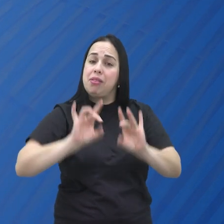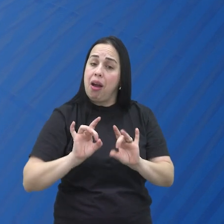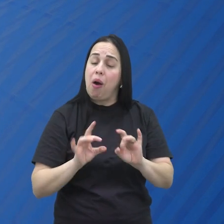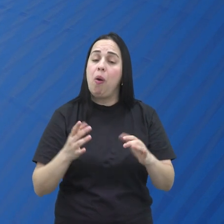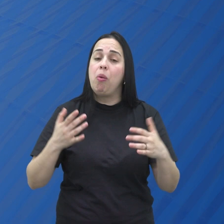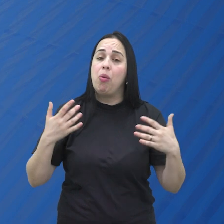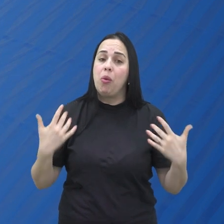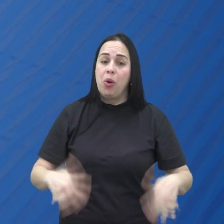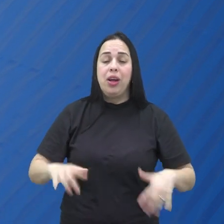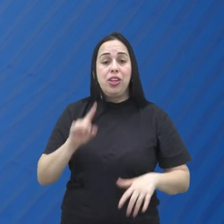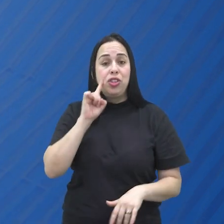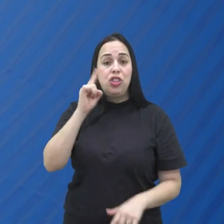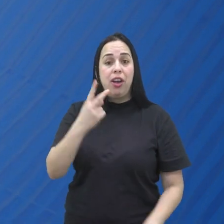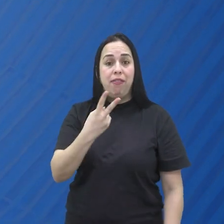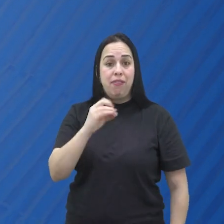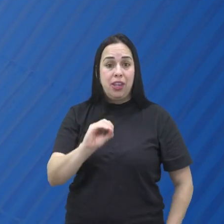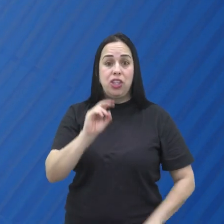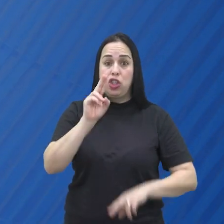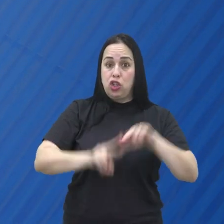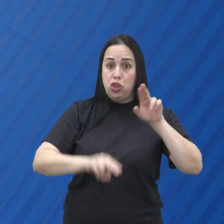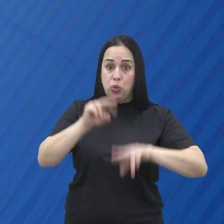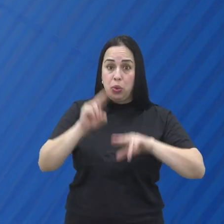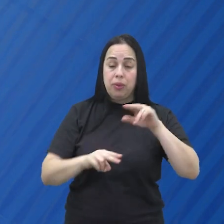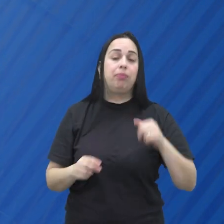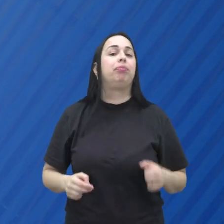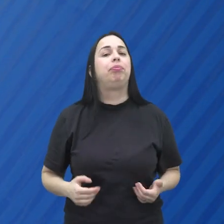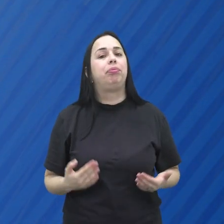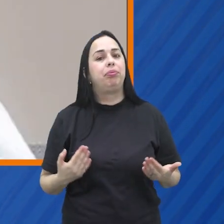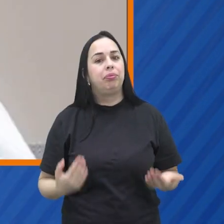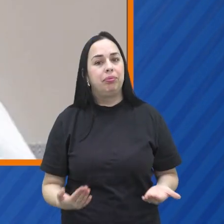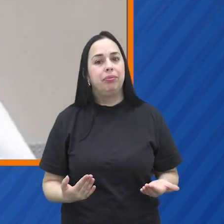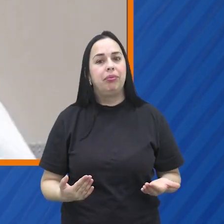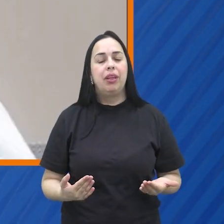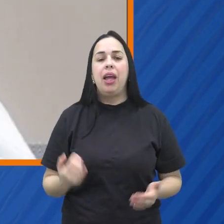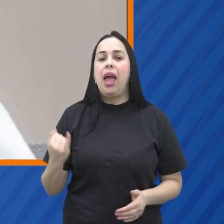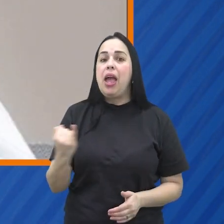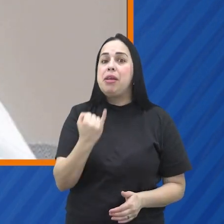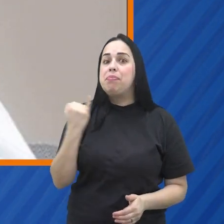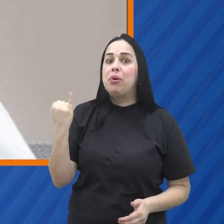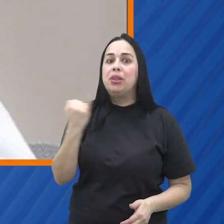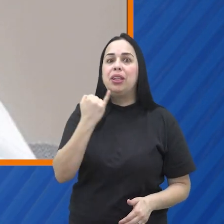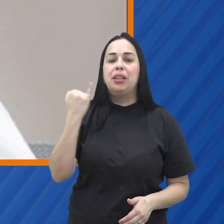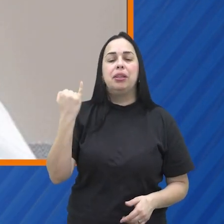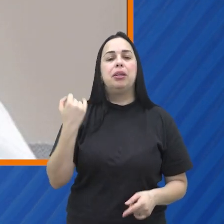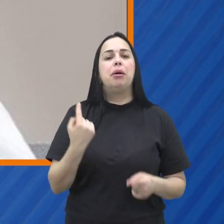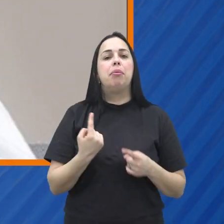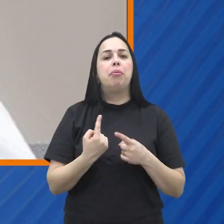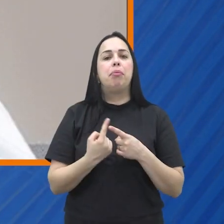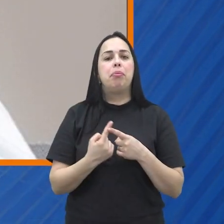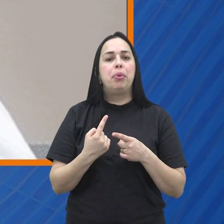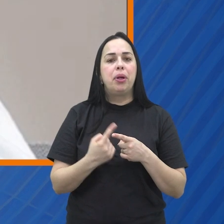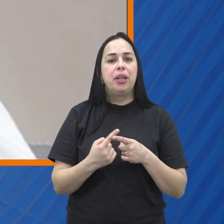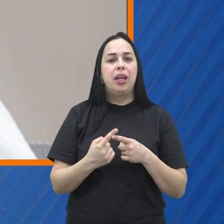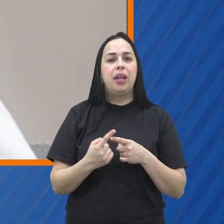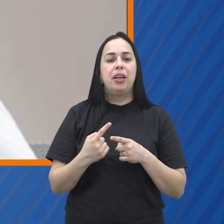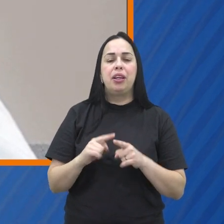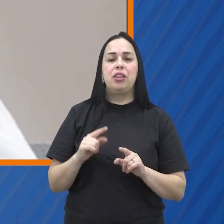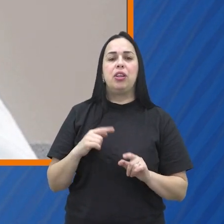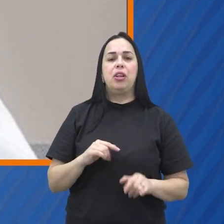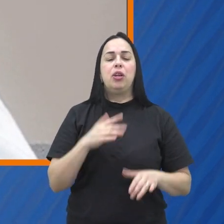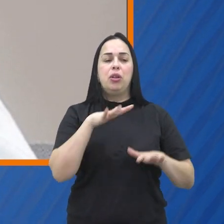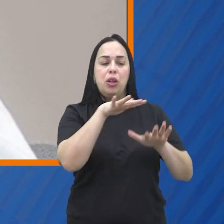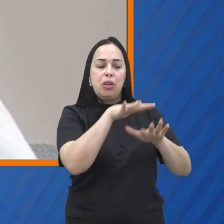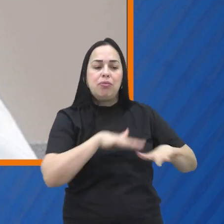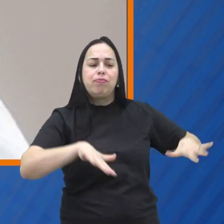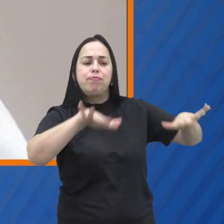da Cultura Pop, a ser comemorado em 20 de junho. É um ponto importante porque quando a gente olha de forma